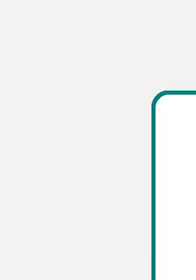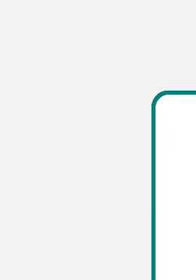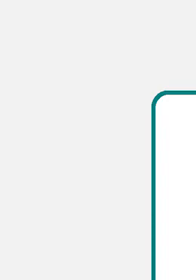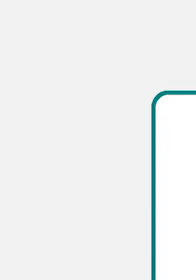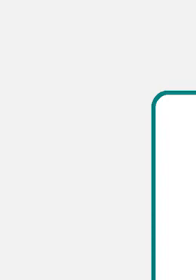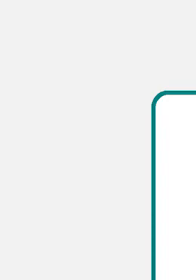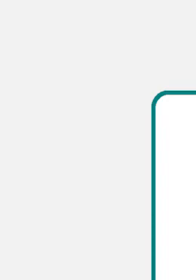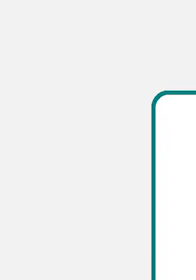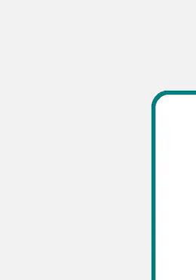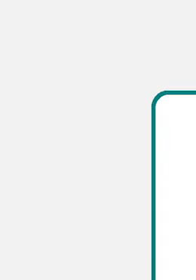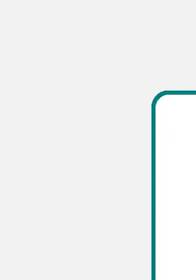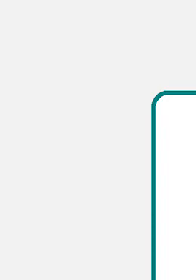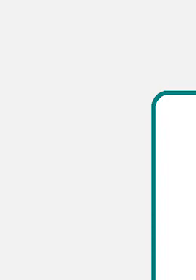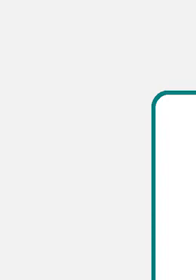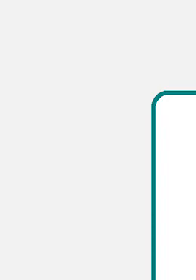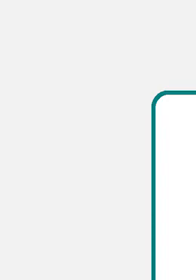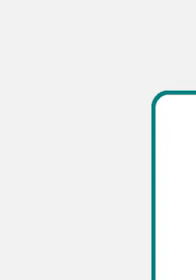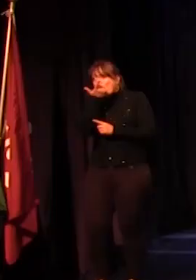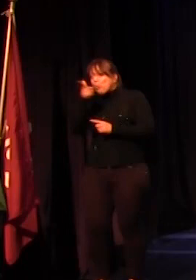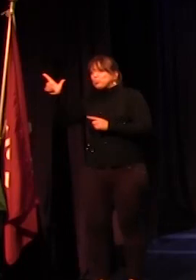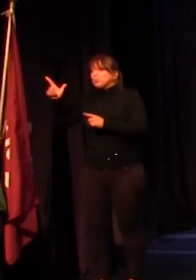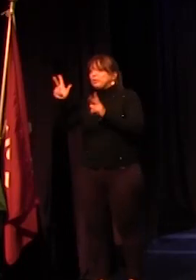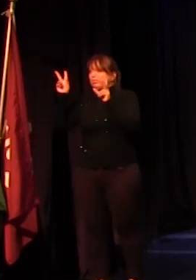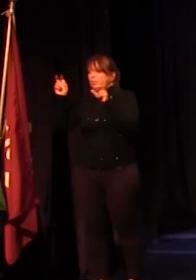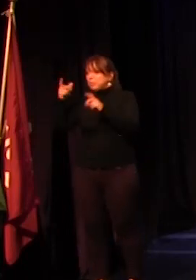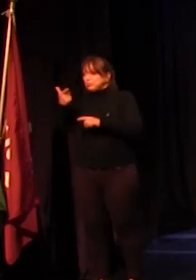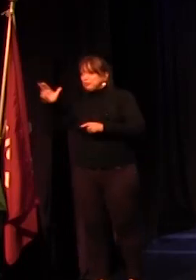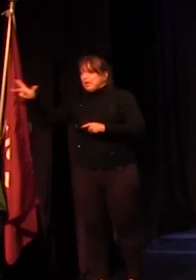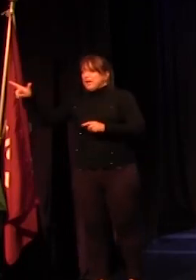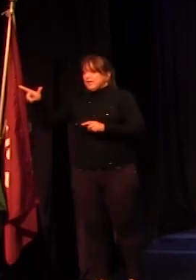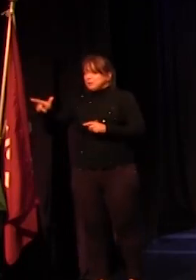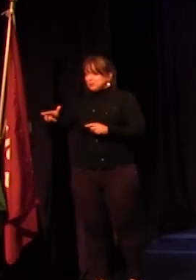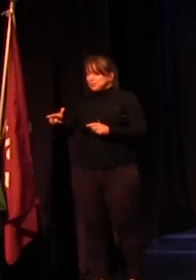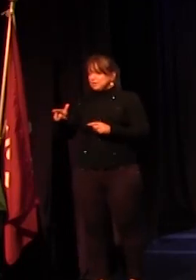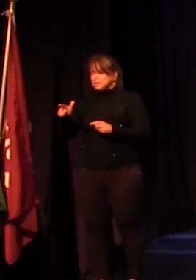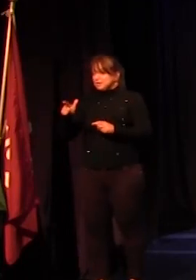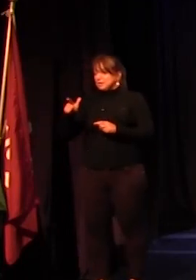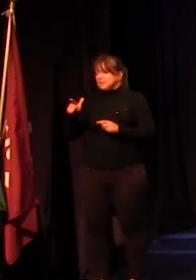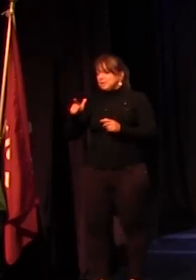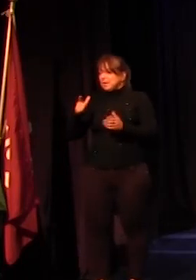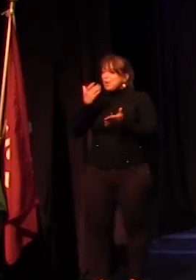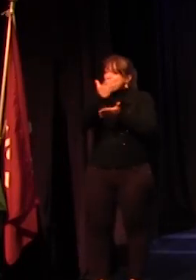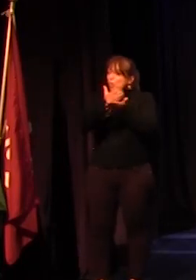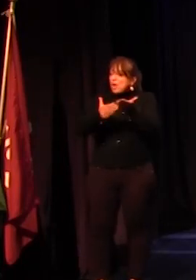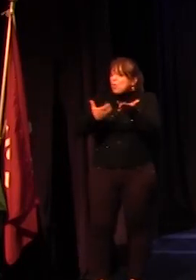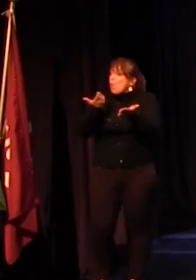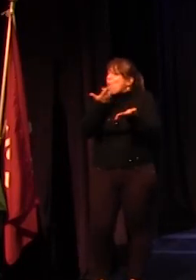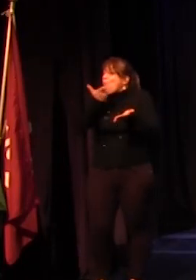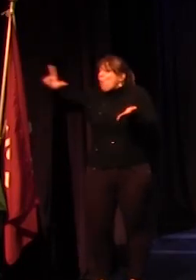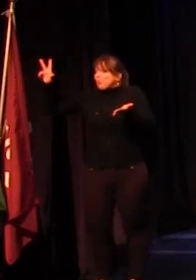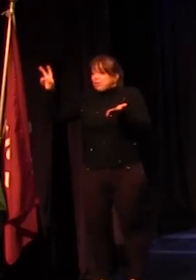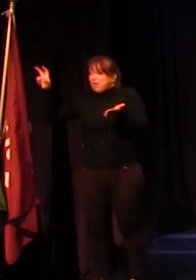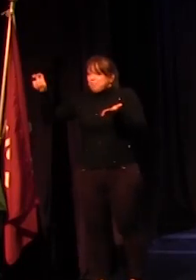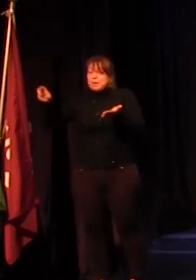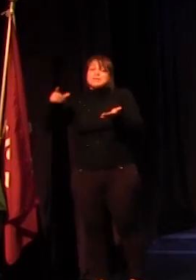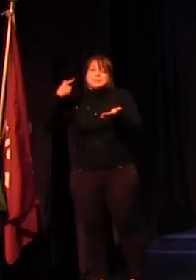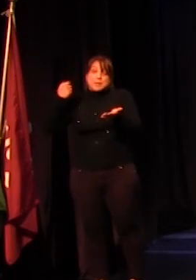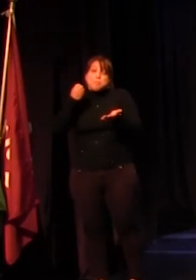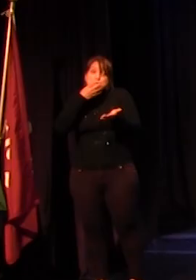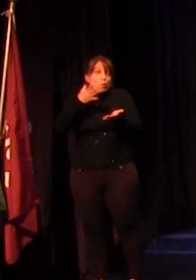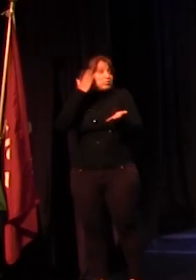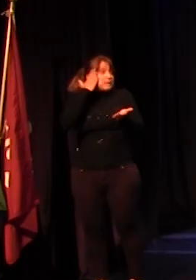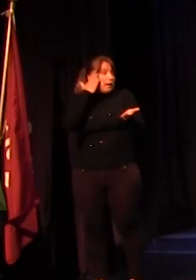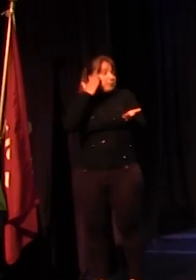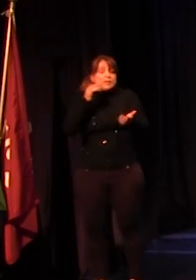secretário tem olhado para outras questões que acabaram saindo do próprio currículo, então isso é importantíssimo para nós, né, quando a